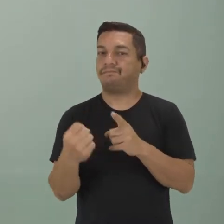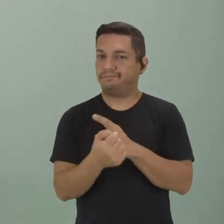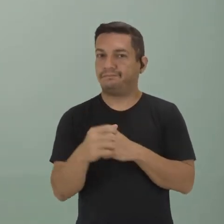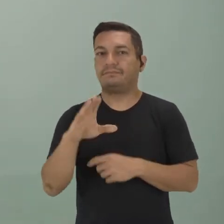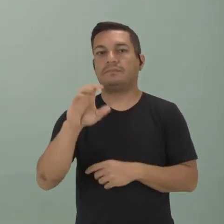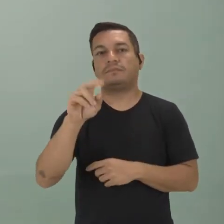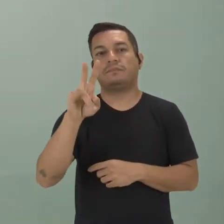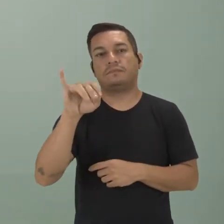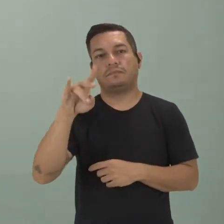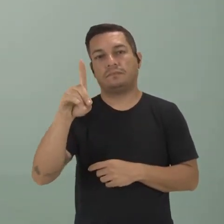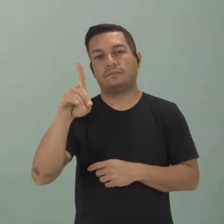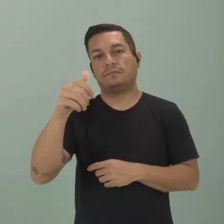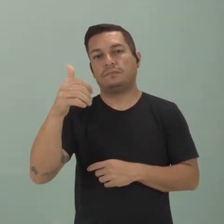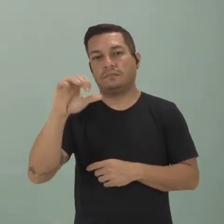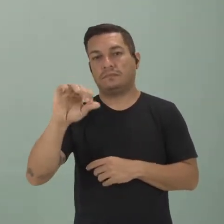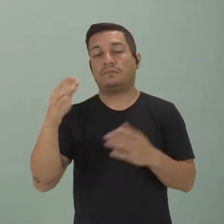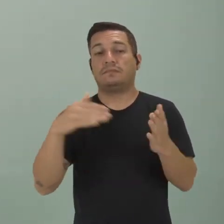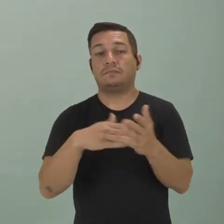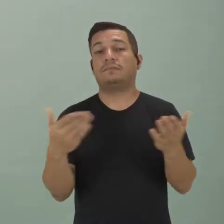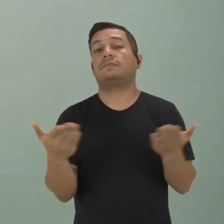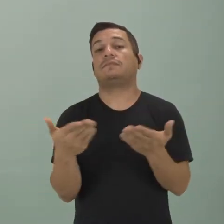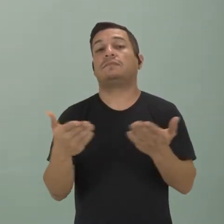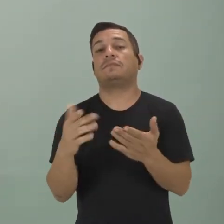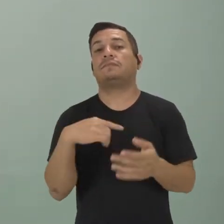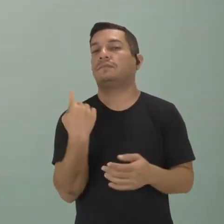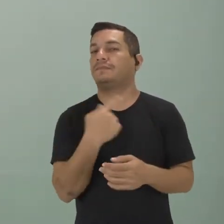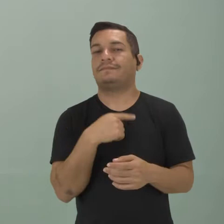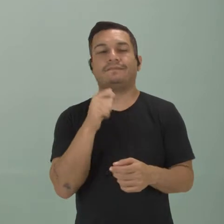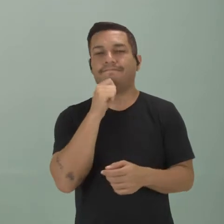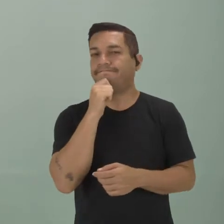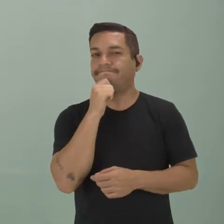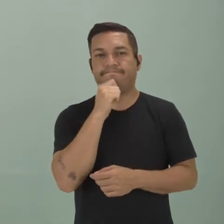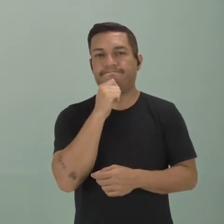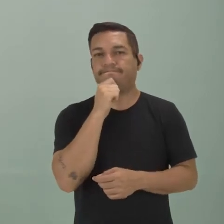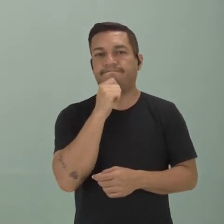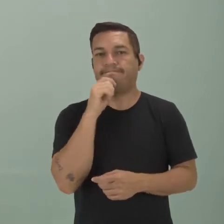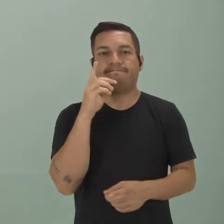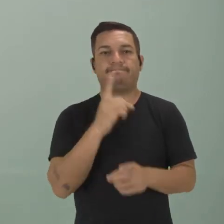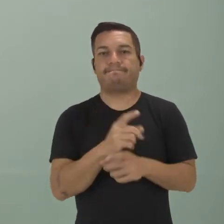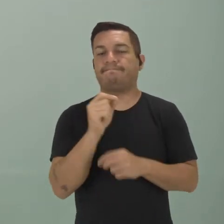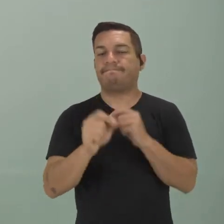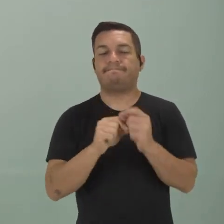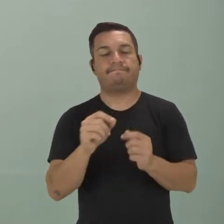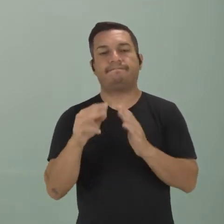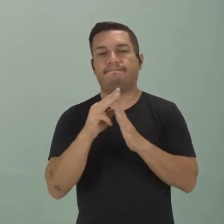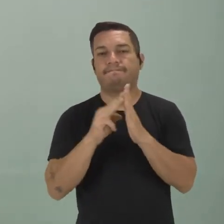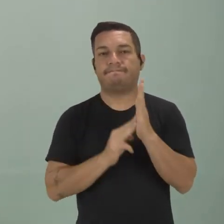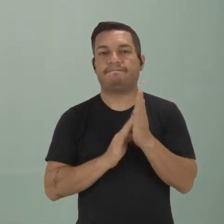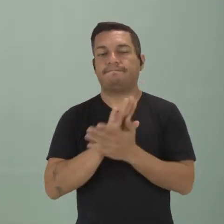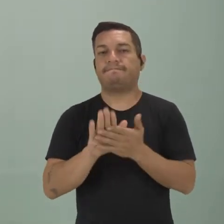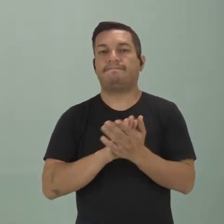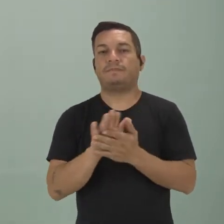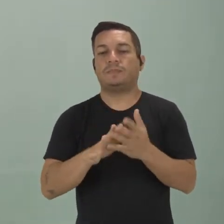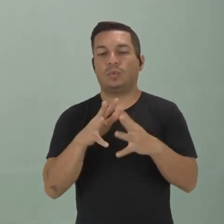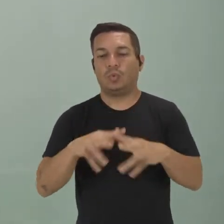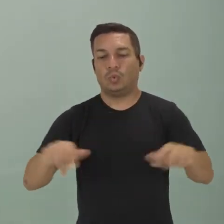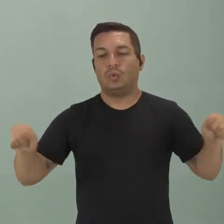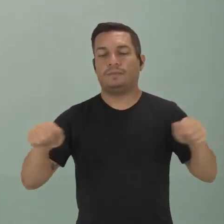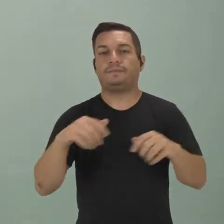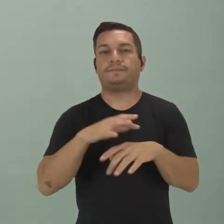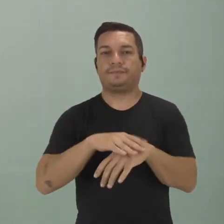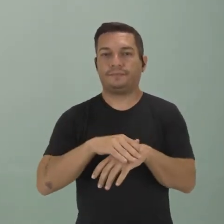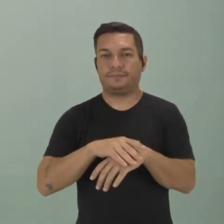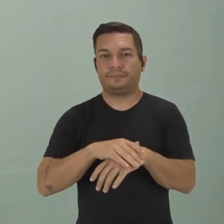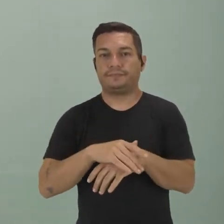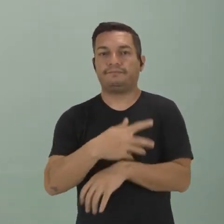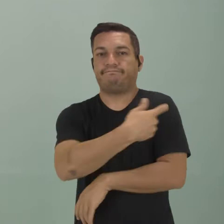a uma doença chamada Covid-19. E até hoje, nós não encontramos ainda nenhum método de curar esta